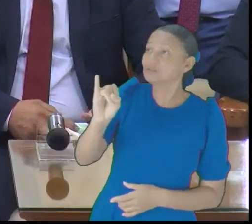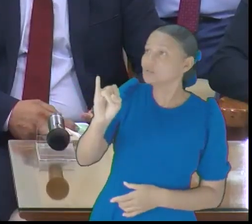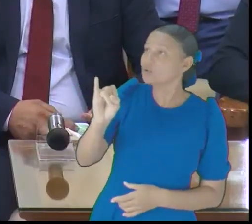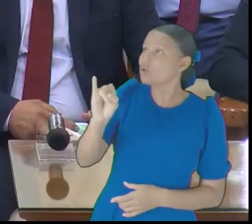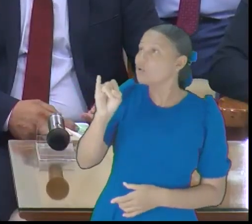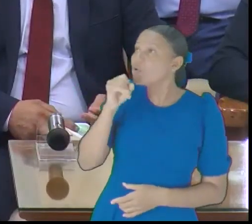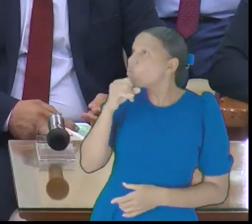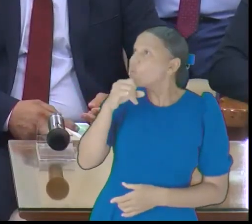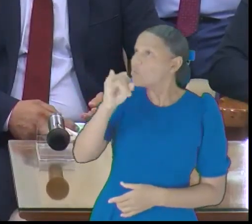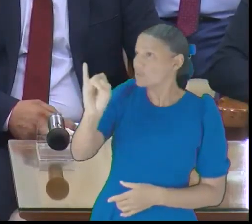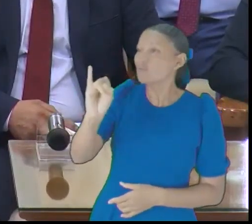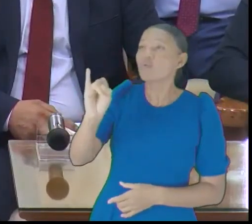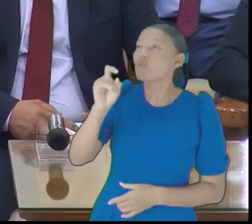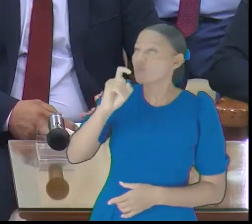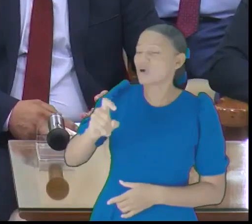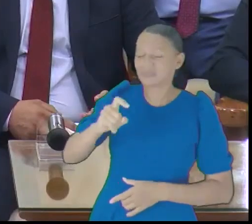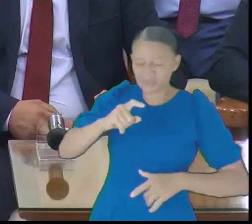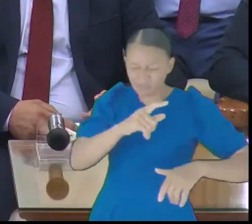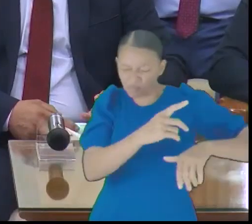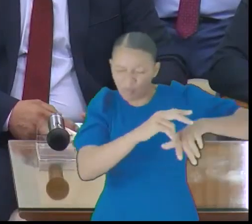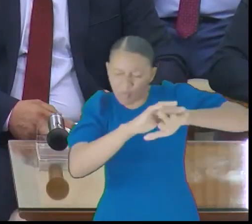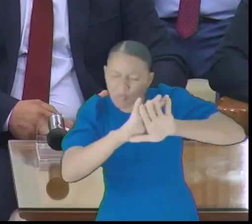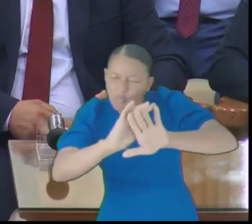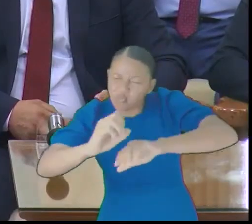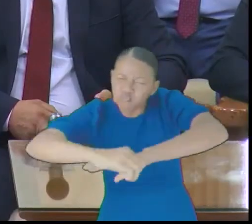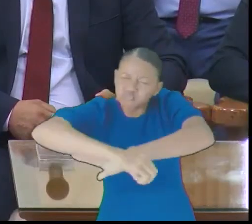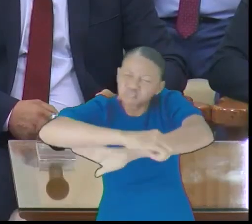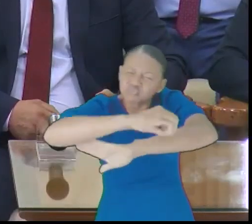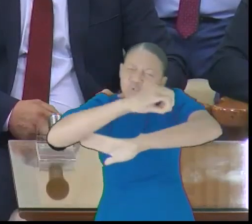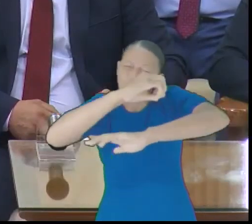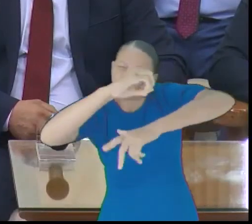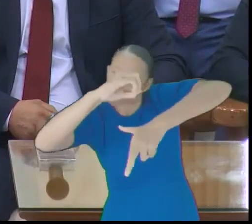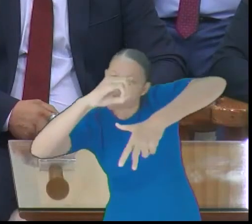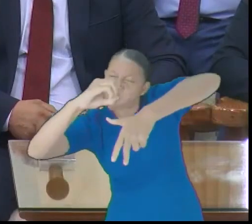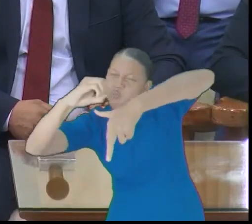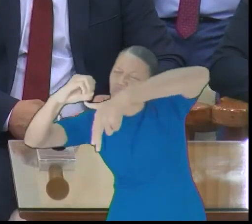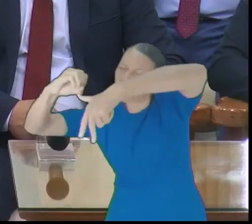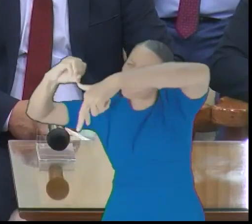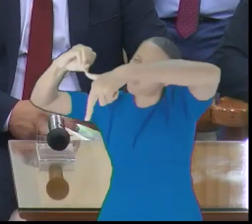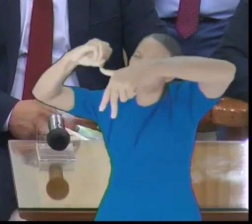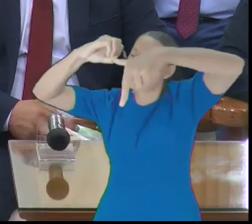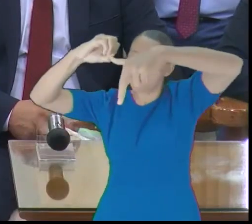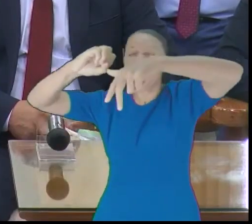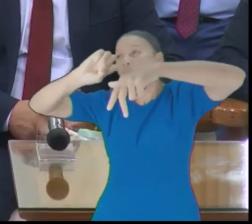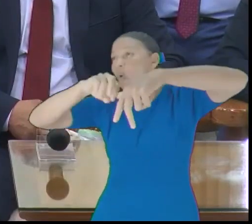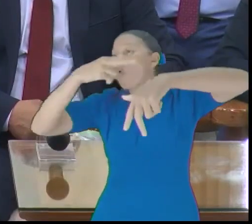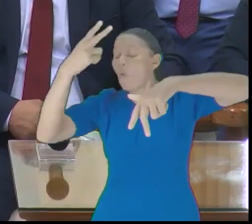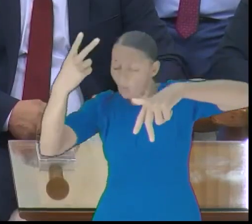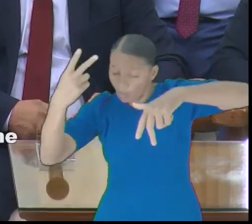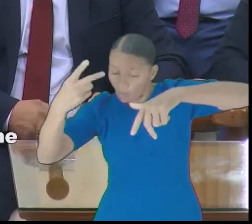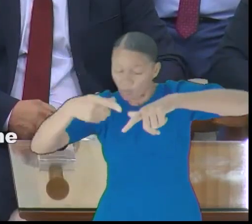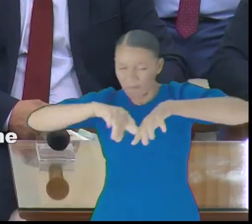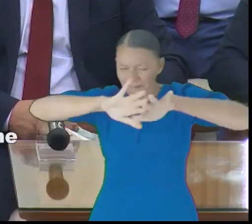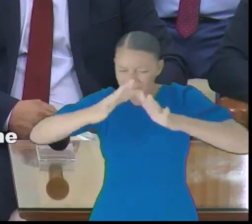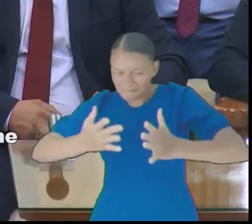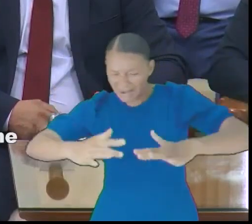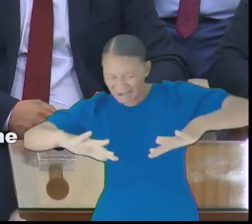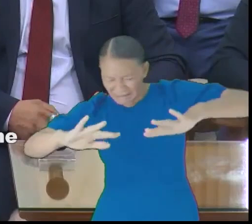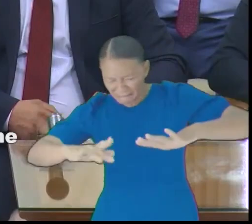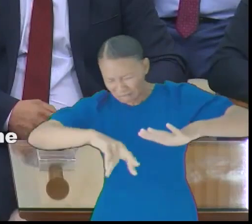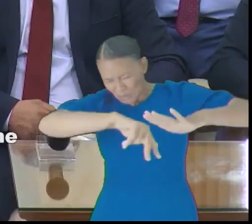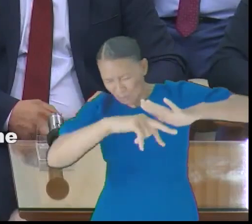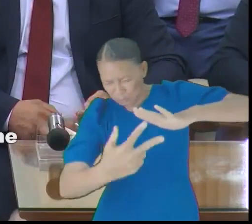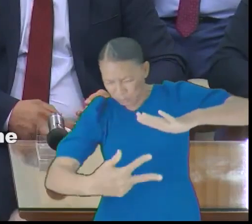Se tomar as asas da alva, se habitar nas extremidades do mar, até